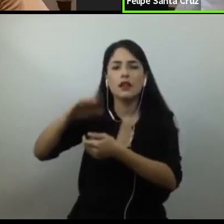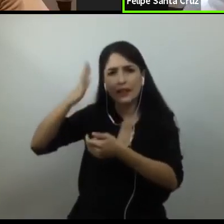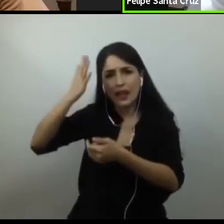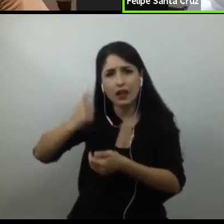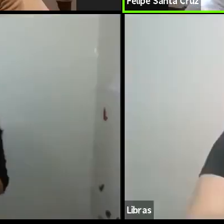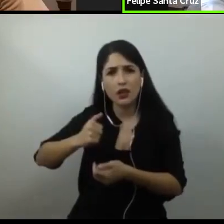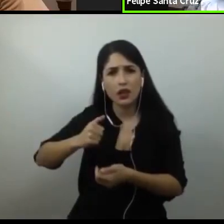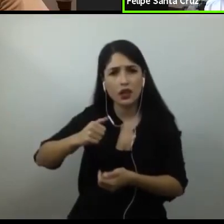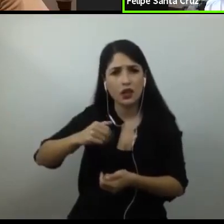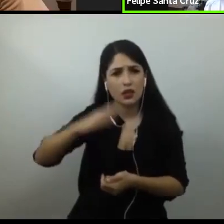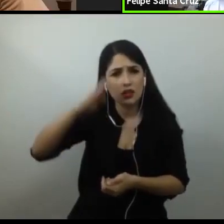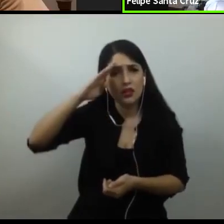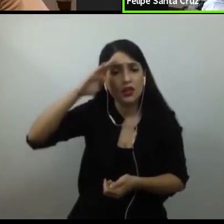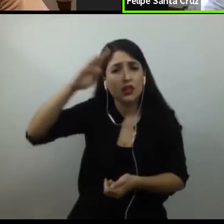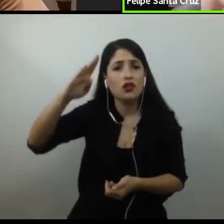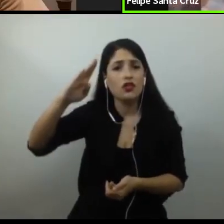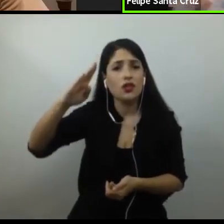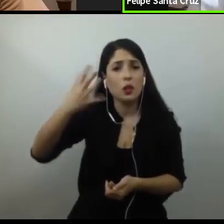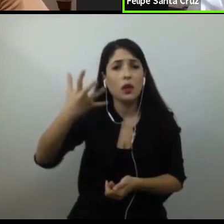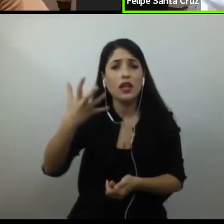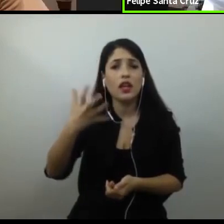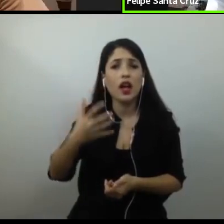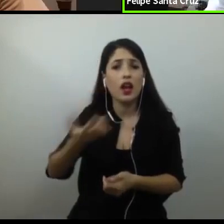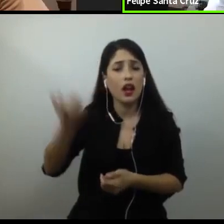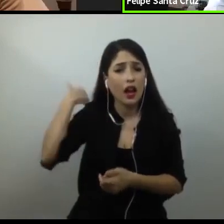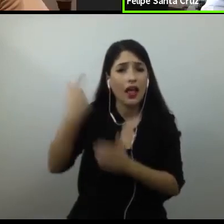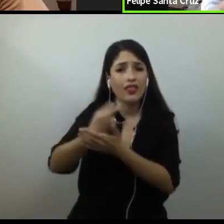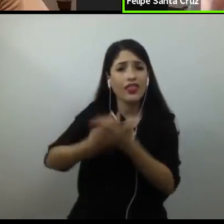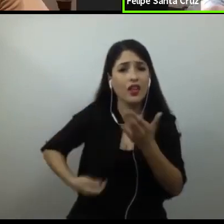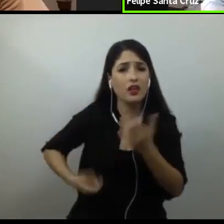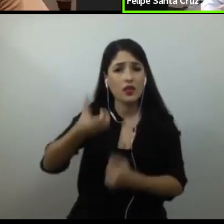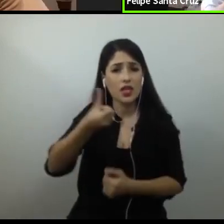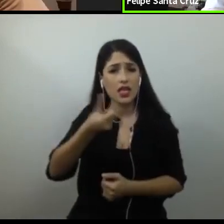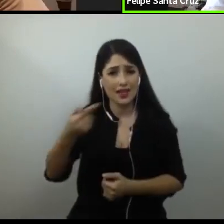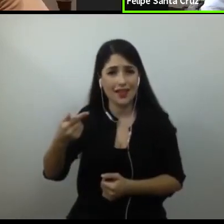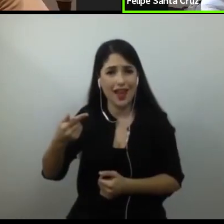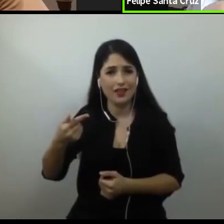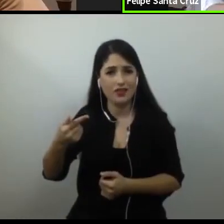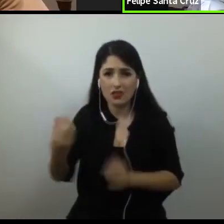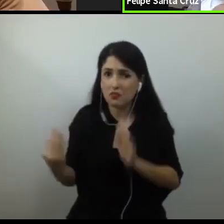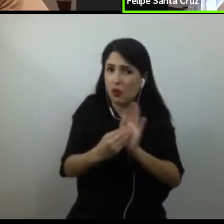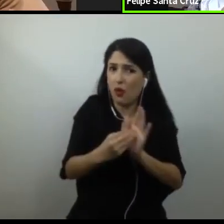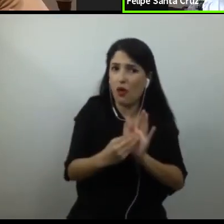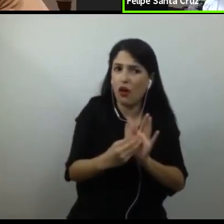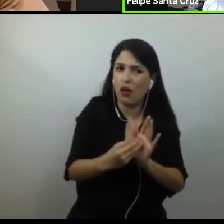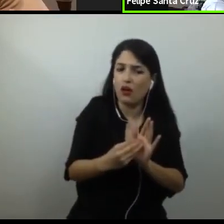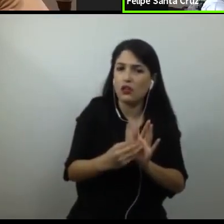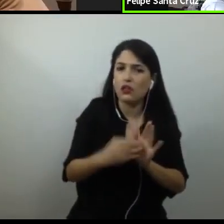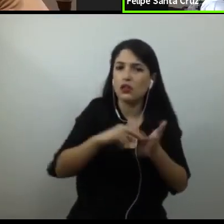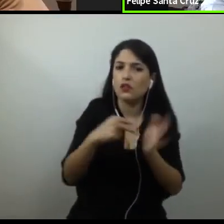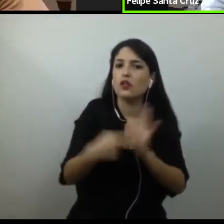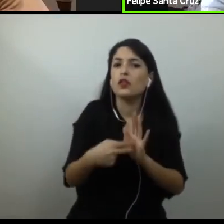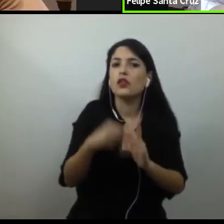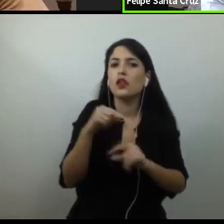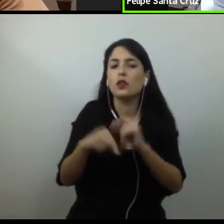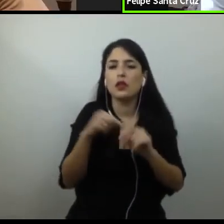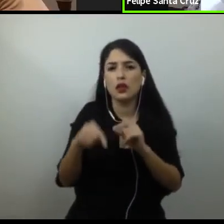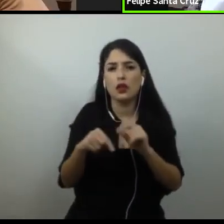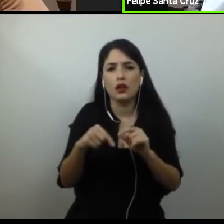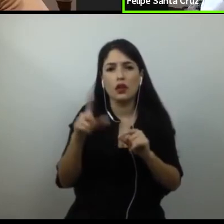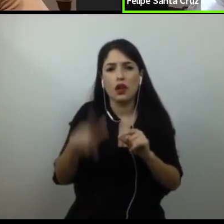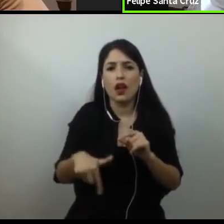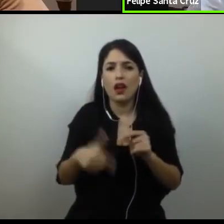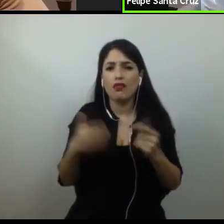do texto de 67, que era dúbio em relação a esse poder, esse arbítrio das